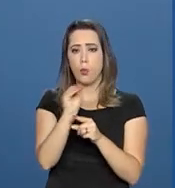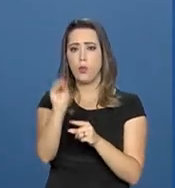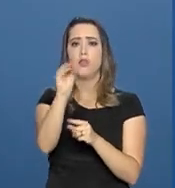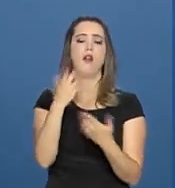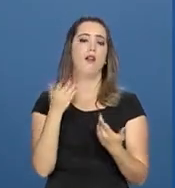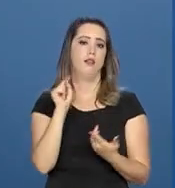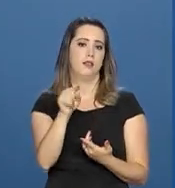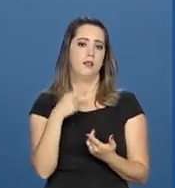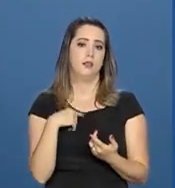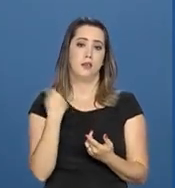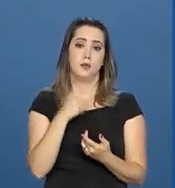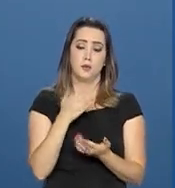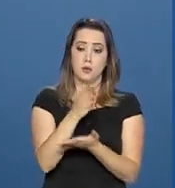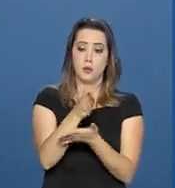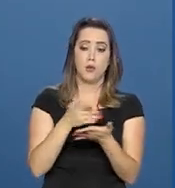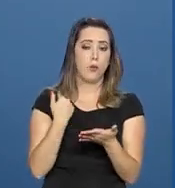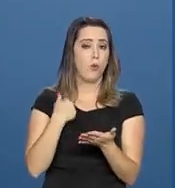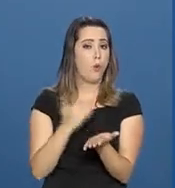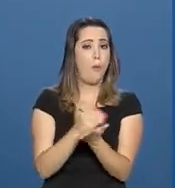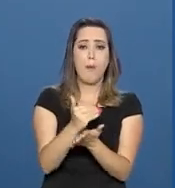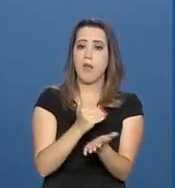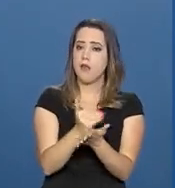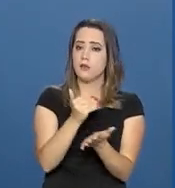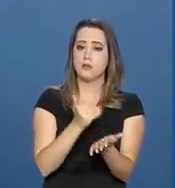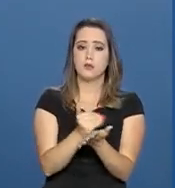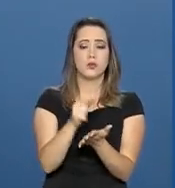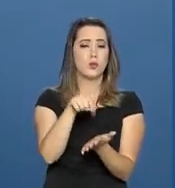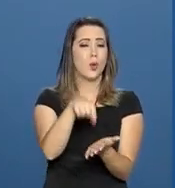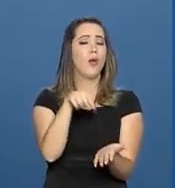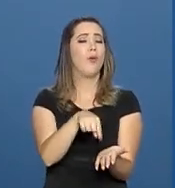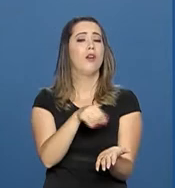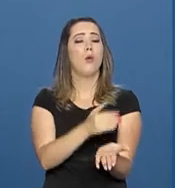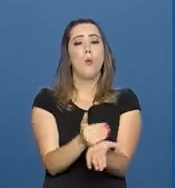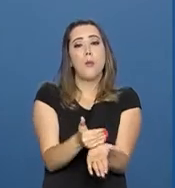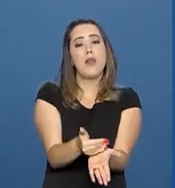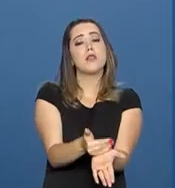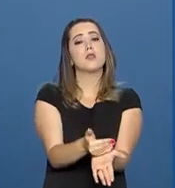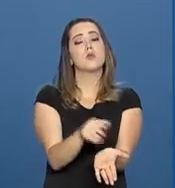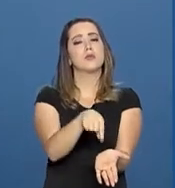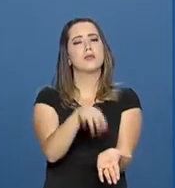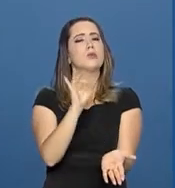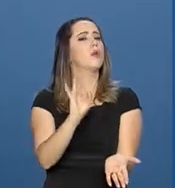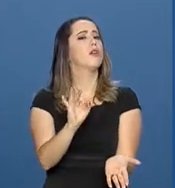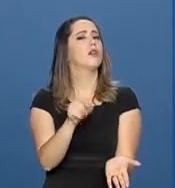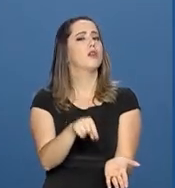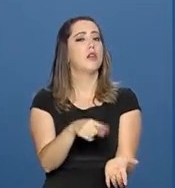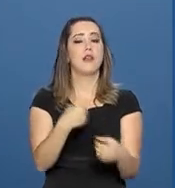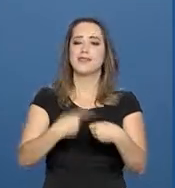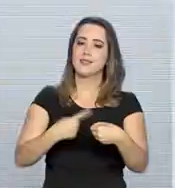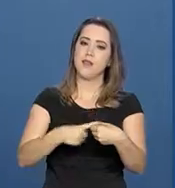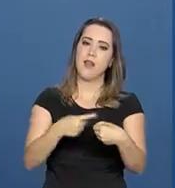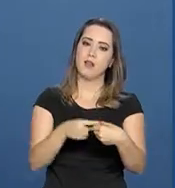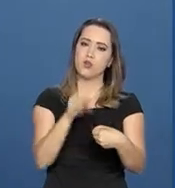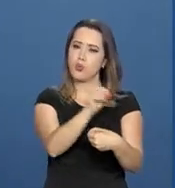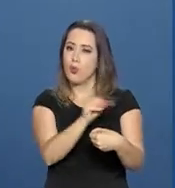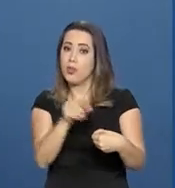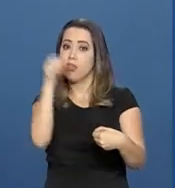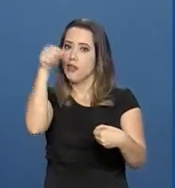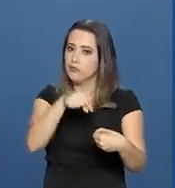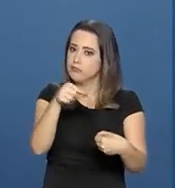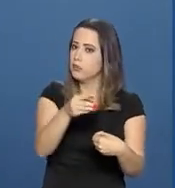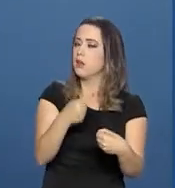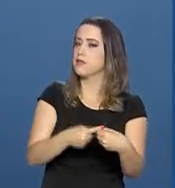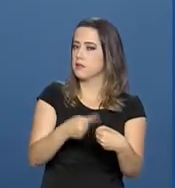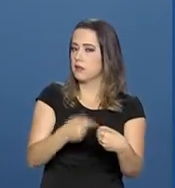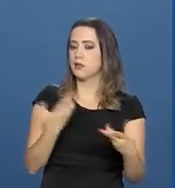que partir do seu ponto inaugural, do seu ponto inicial, que é precisamente o município brasileiro. Temos um